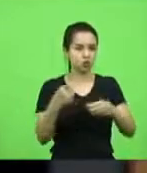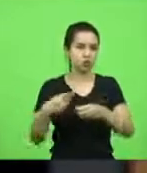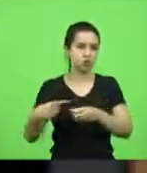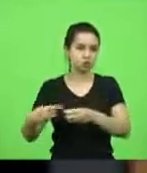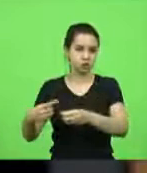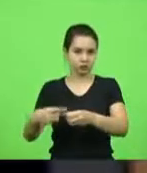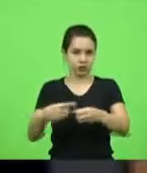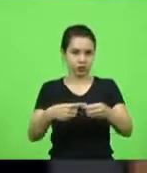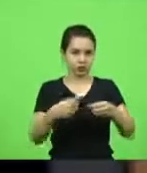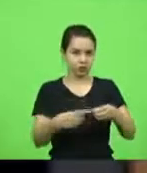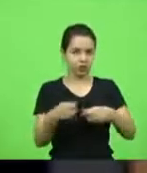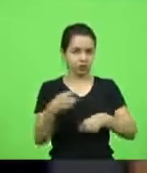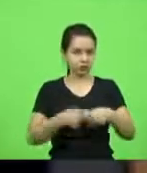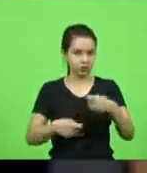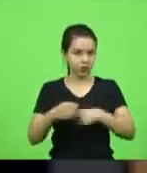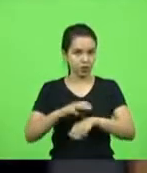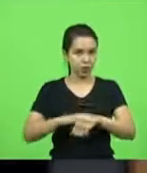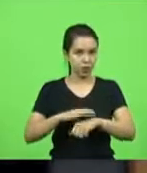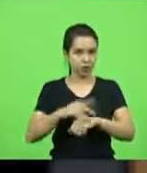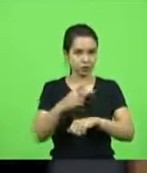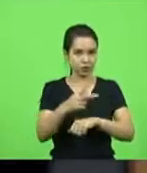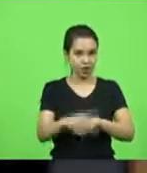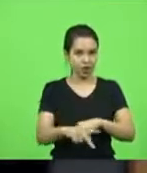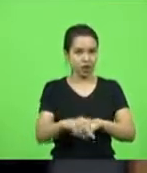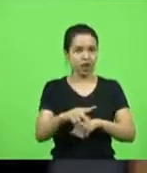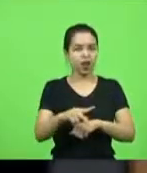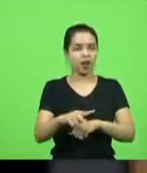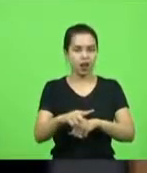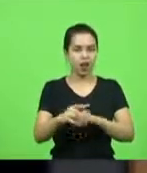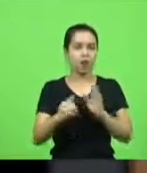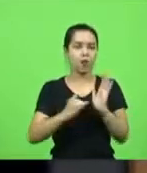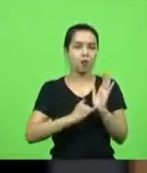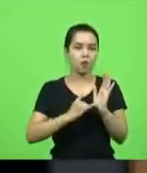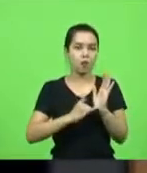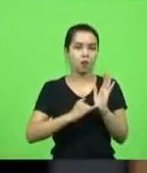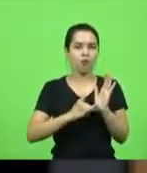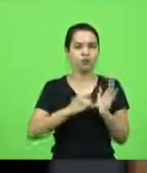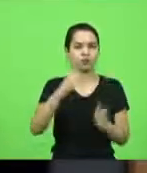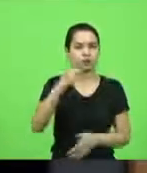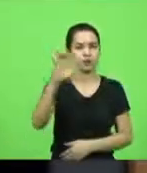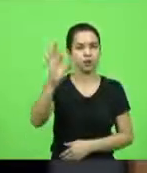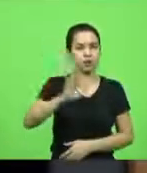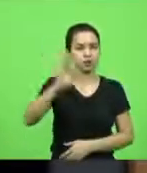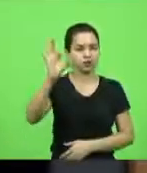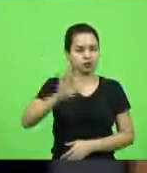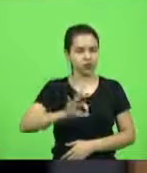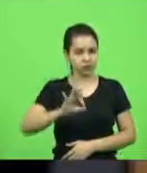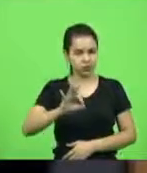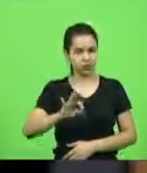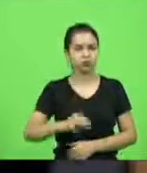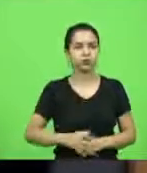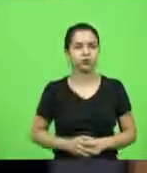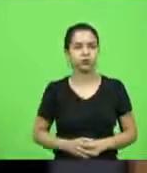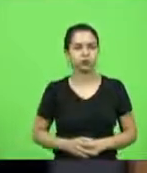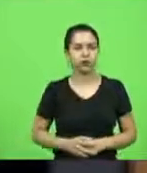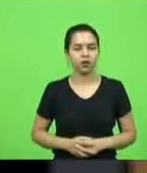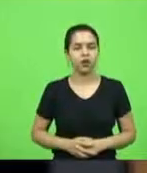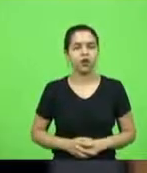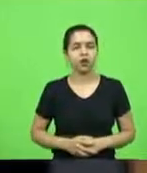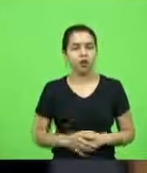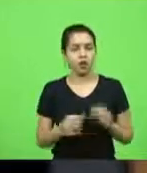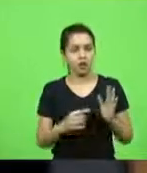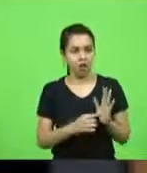administrados por ela a tarifa do esgoto é 100porcento 100porcento rompendo assim o Código